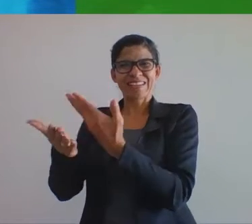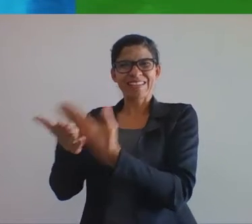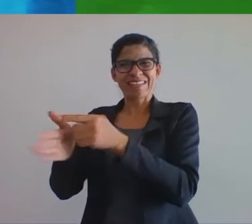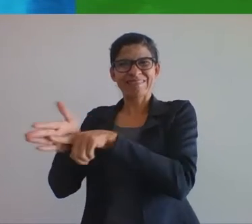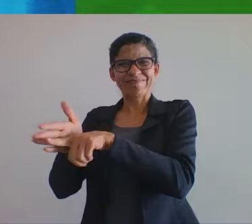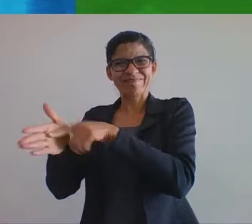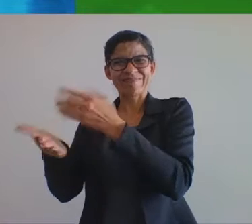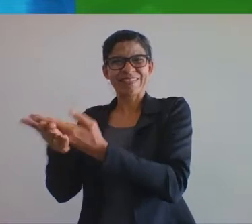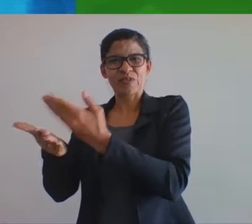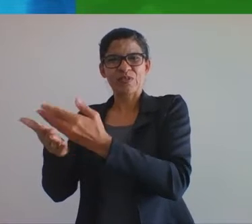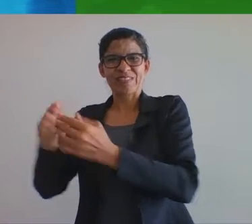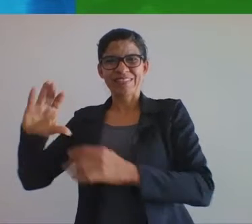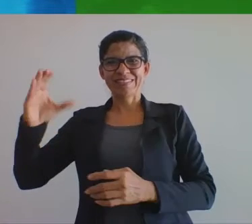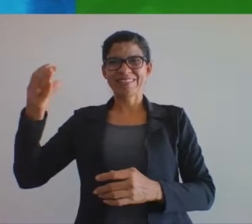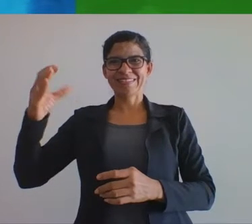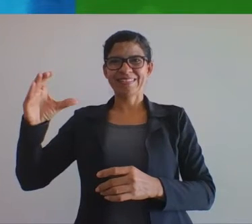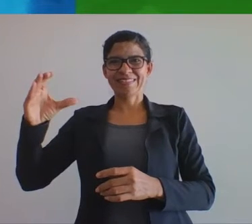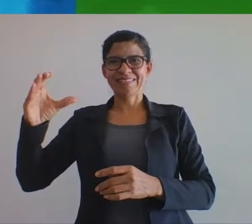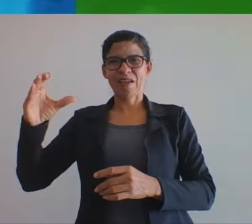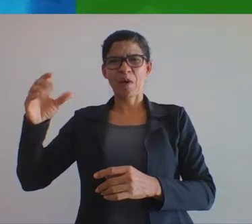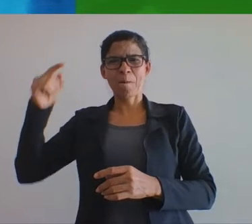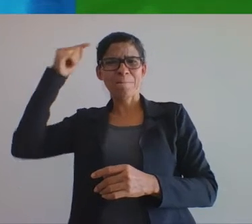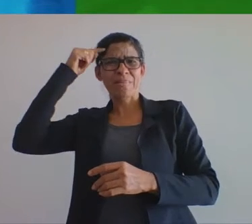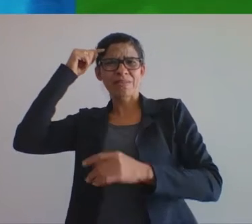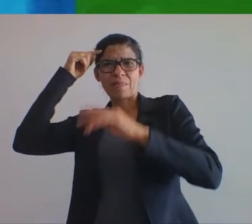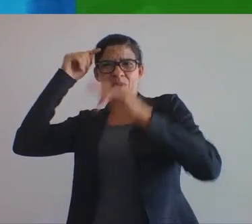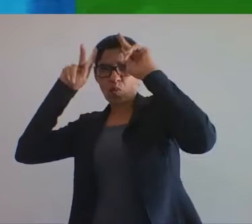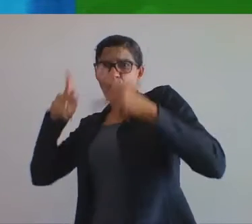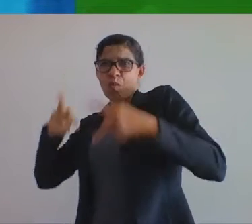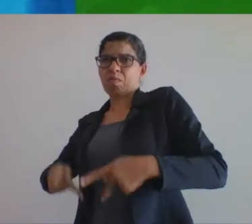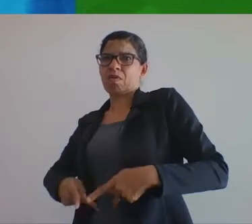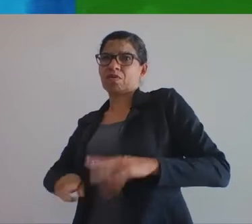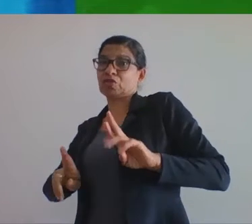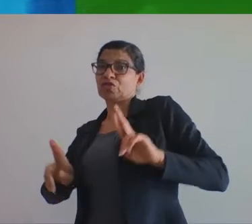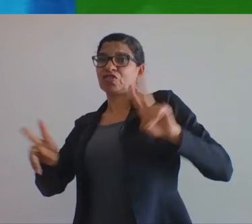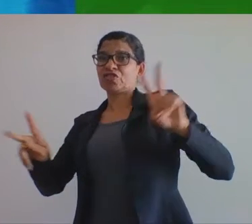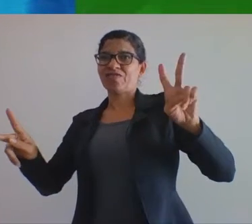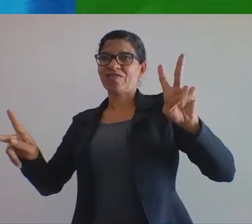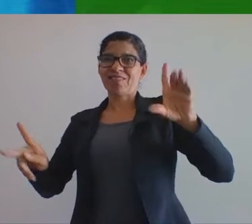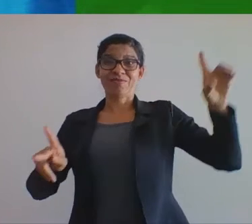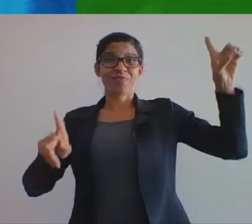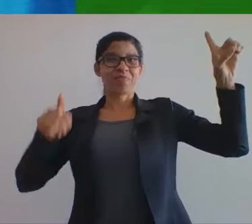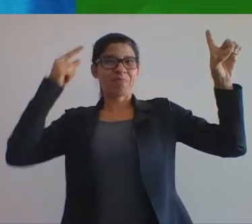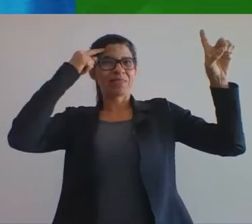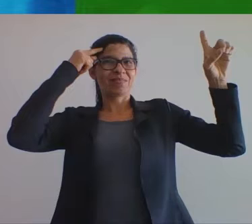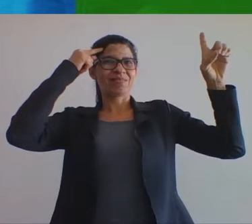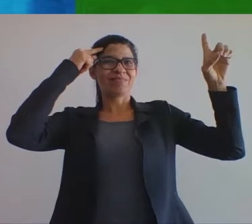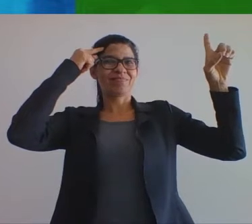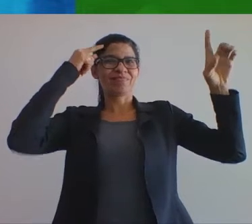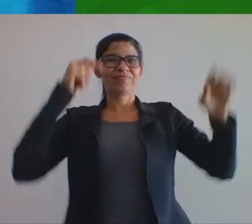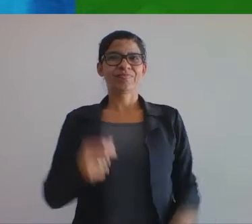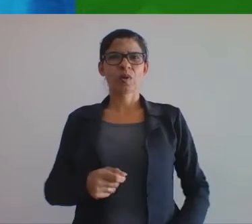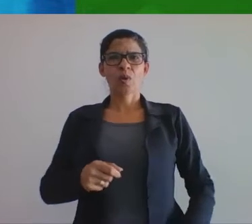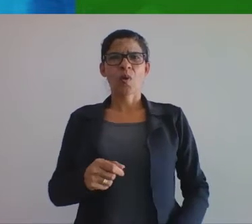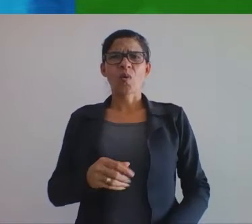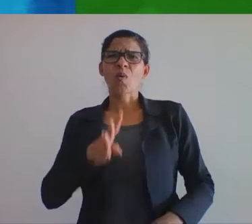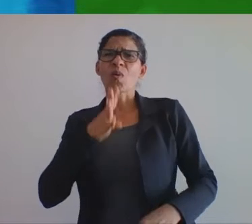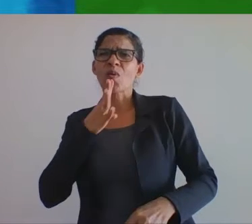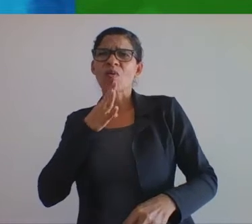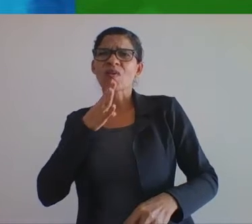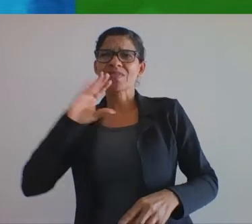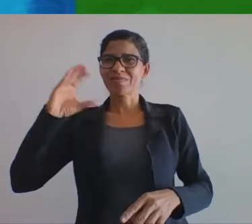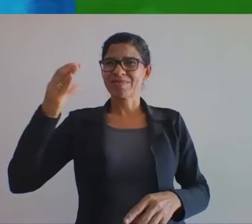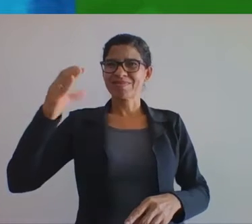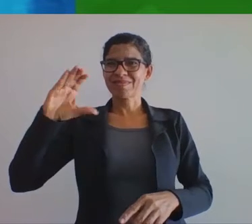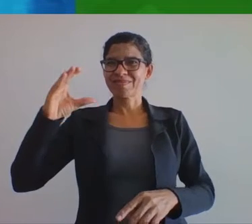é o pensamento humano, fora do pensamento do divino. O conhecimento científico vem através da